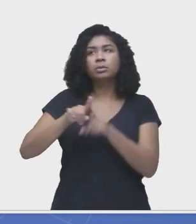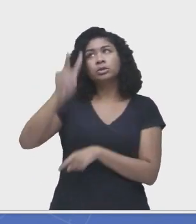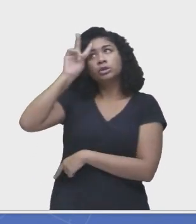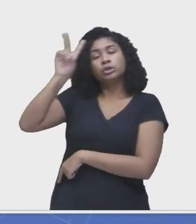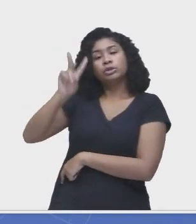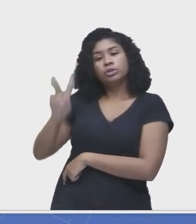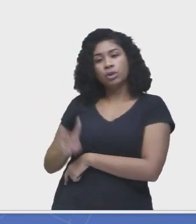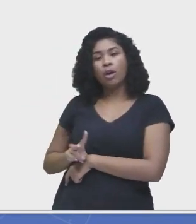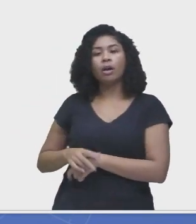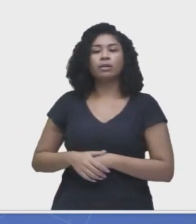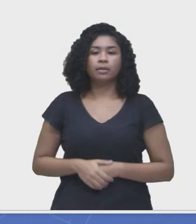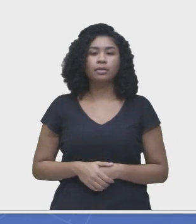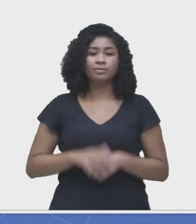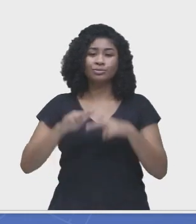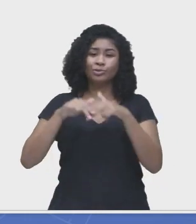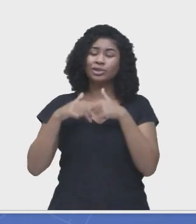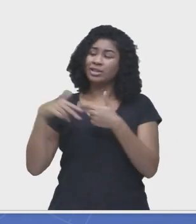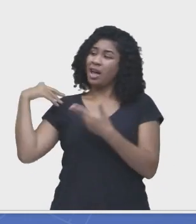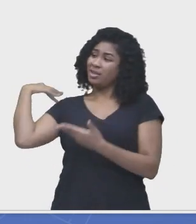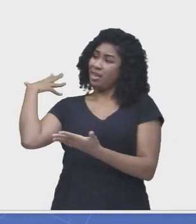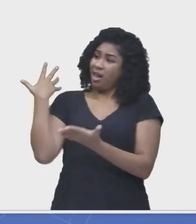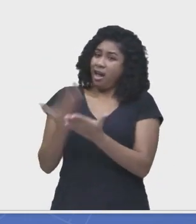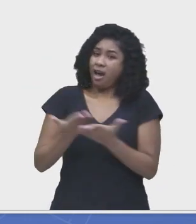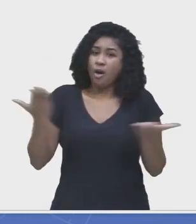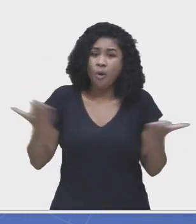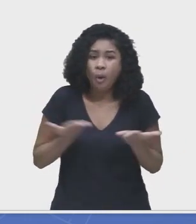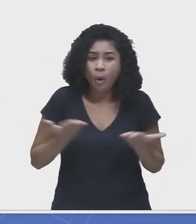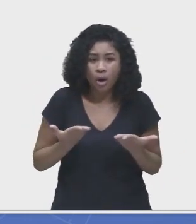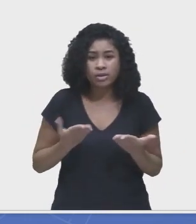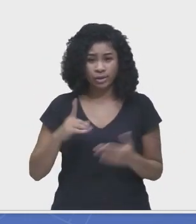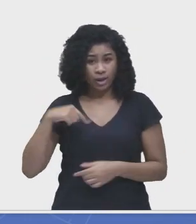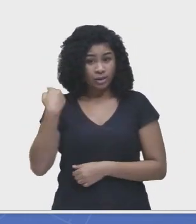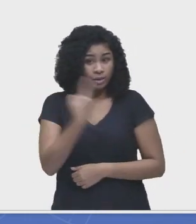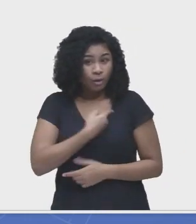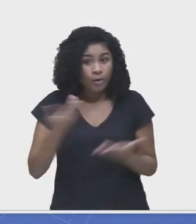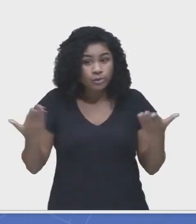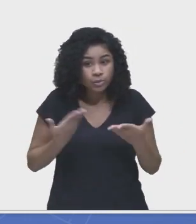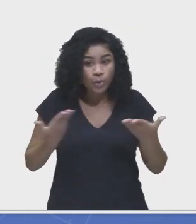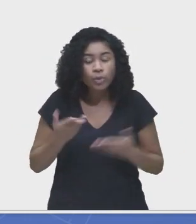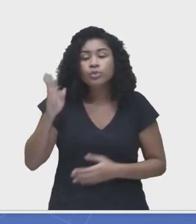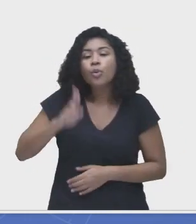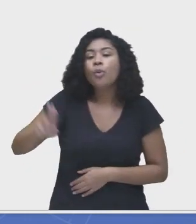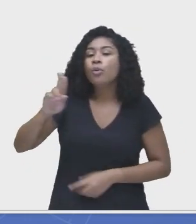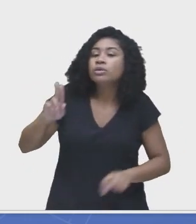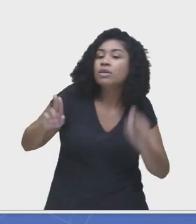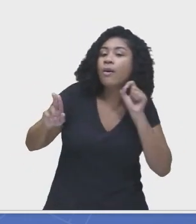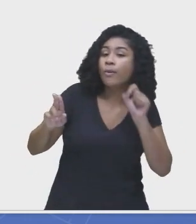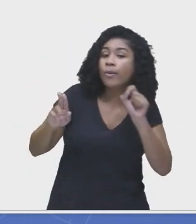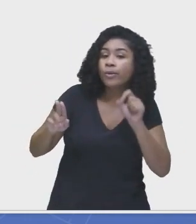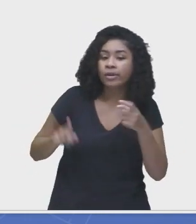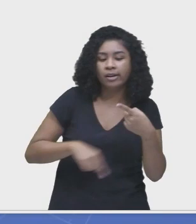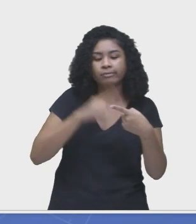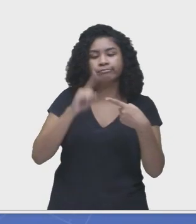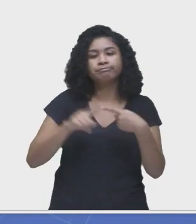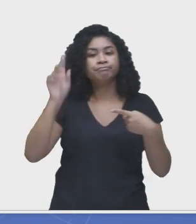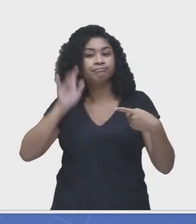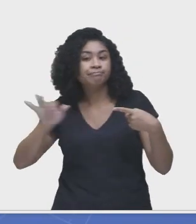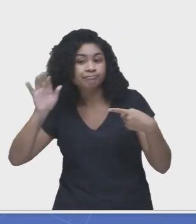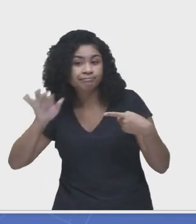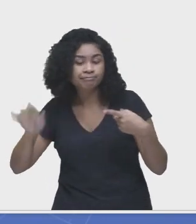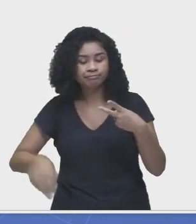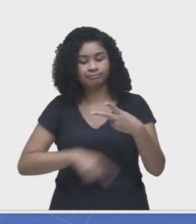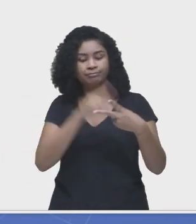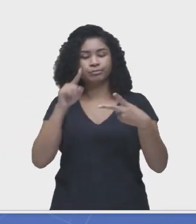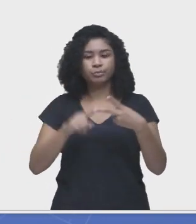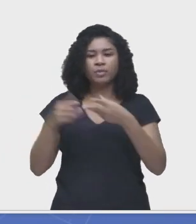Nós usamos o alfabeto, nós usamos embarcações, não que os nossos ancestrais aqui da religião já não tivessem embarcações, né? Mas